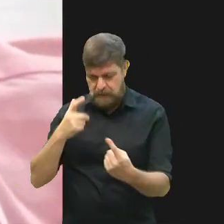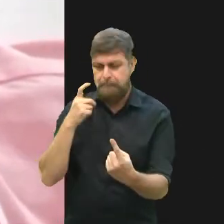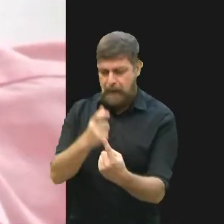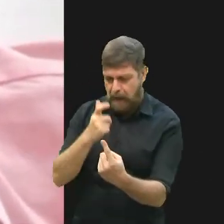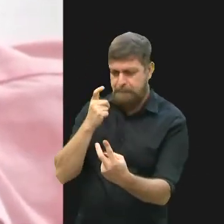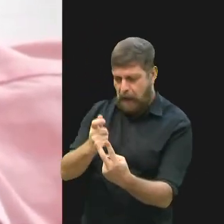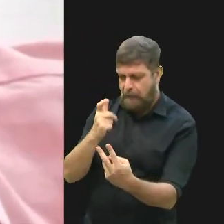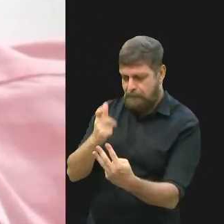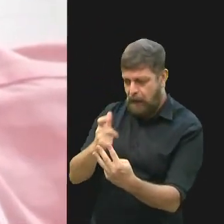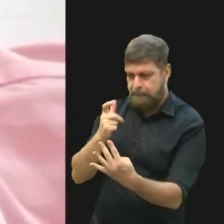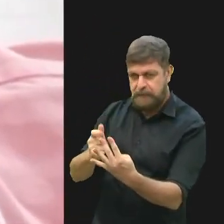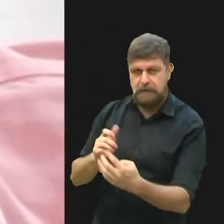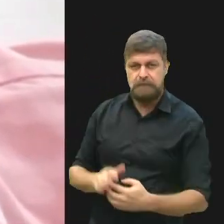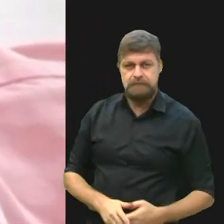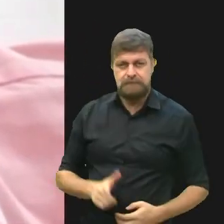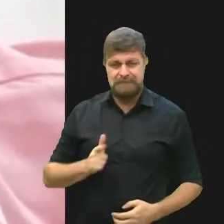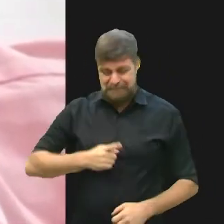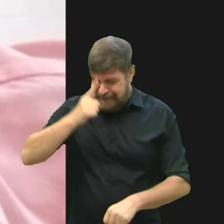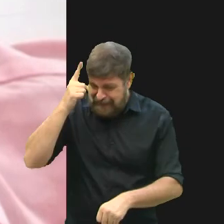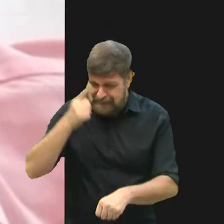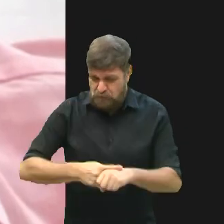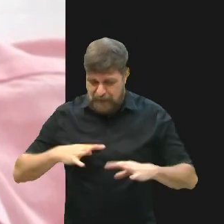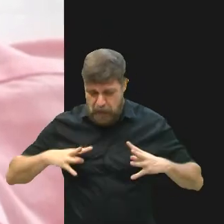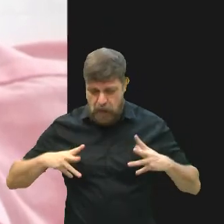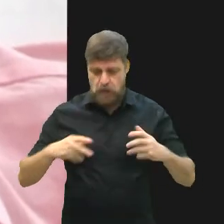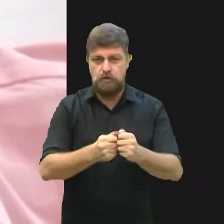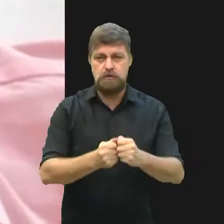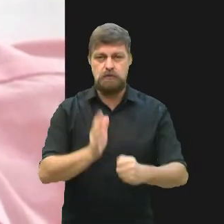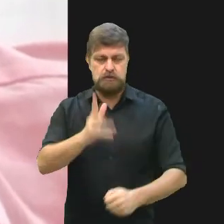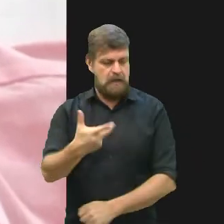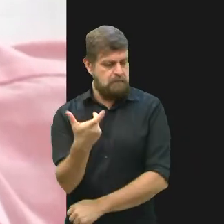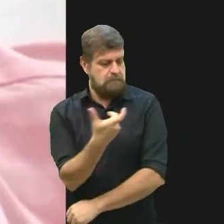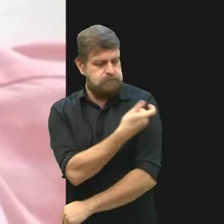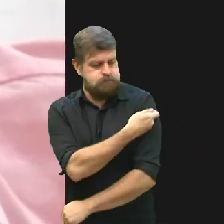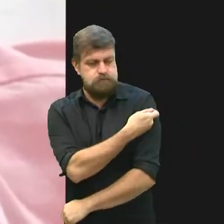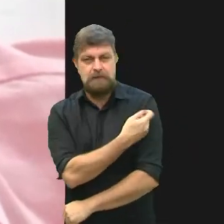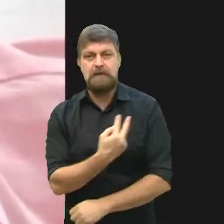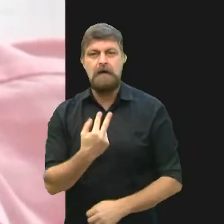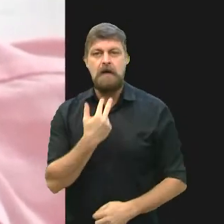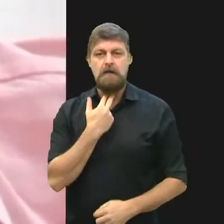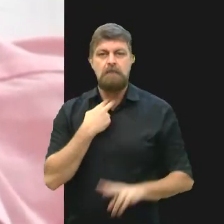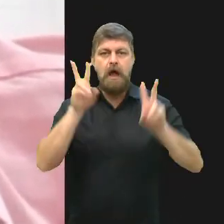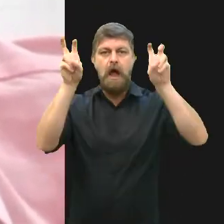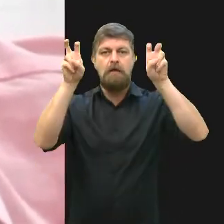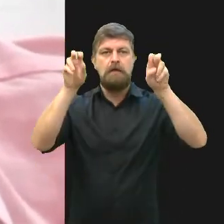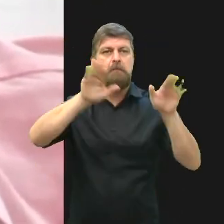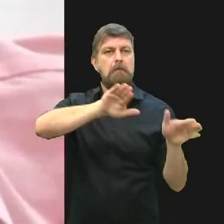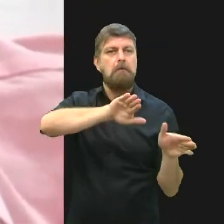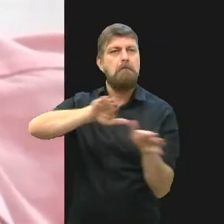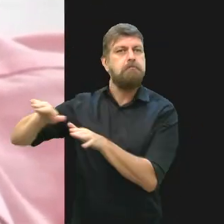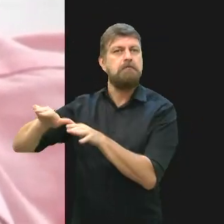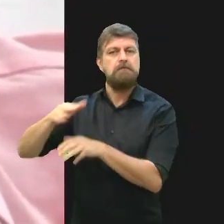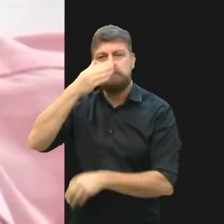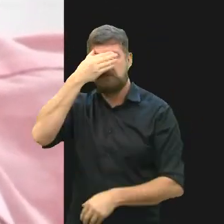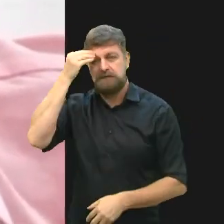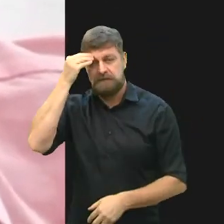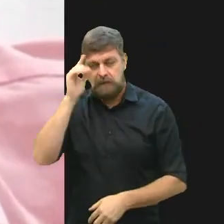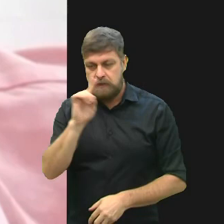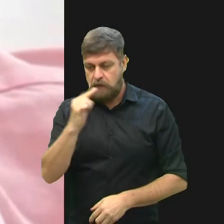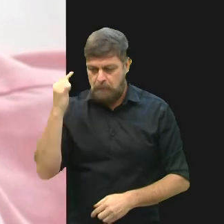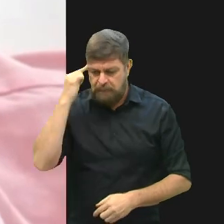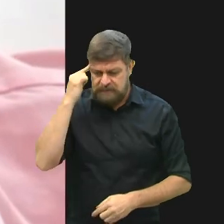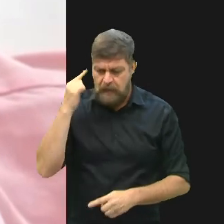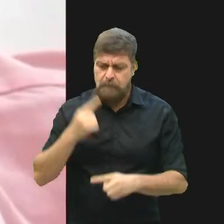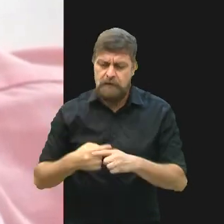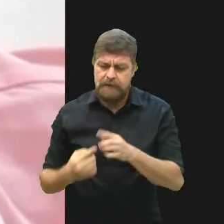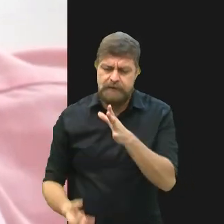vacinação. E assim que vacinado todo mundo, nós não podemos tirar esse assunto da ordem do dia. Nós temos que pensar por